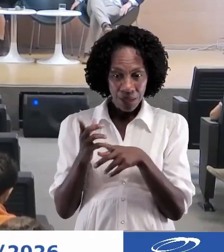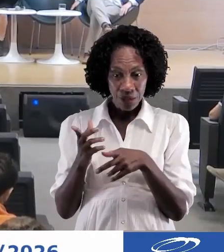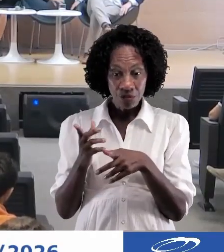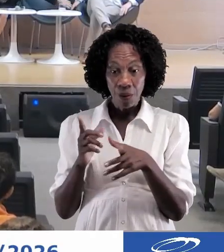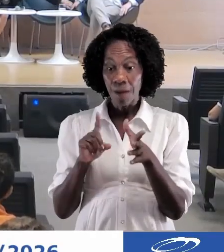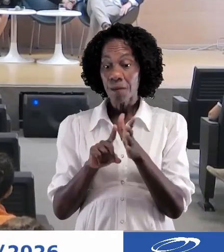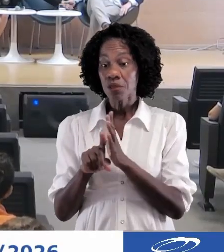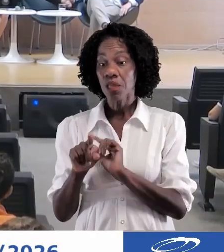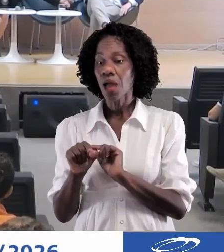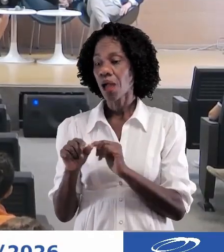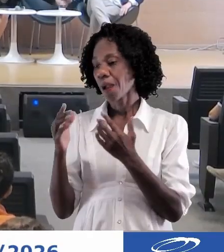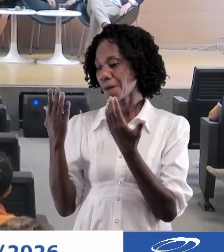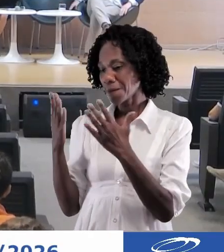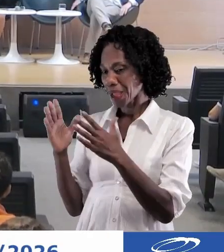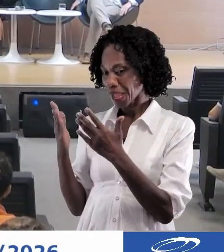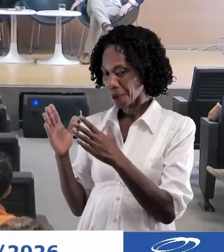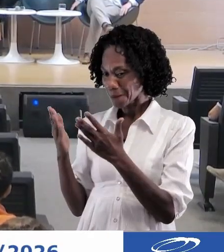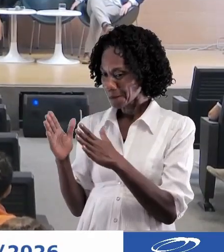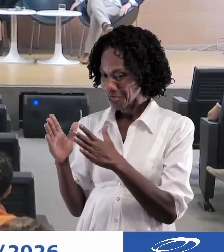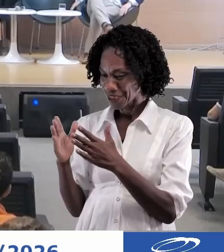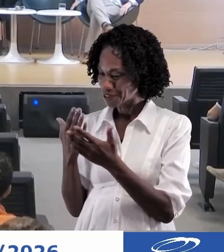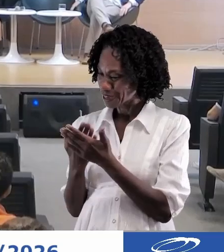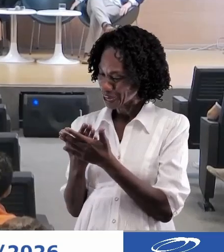Ai, parabéns, eu dedico pela aula, desculpa.